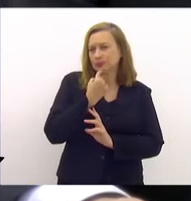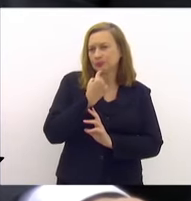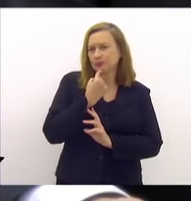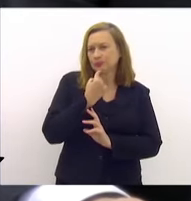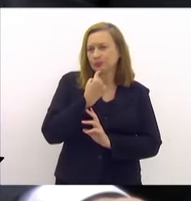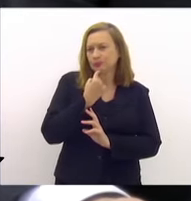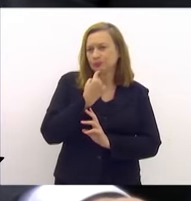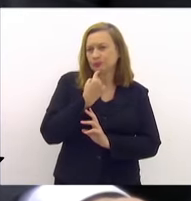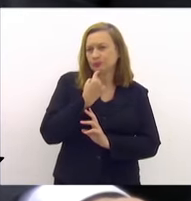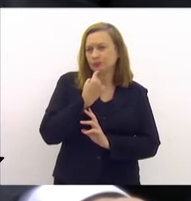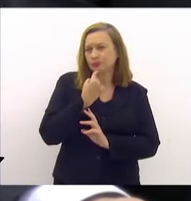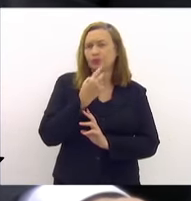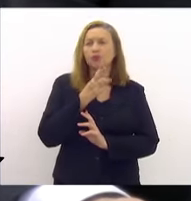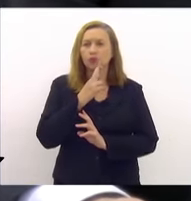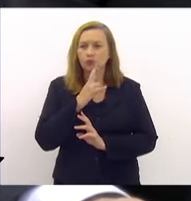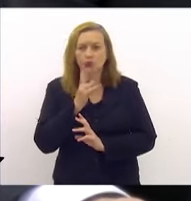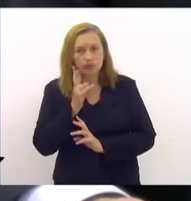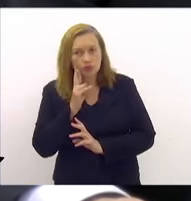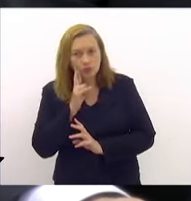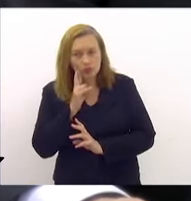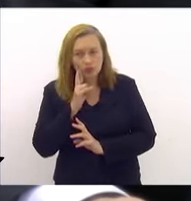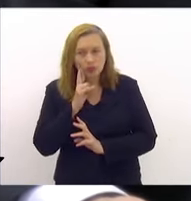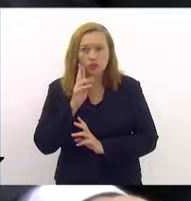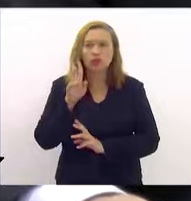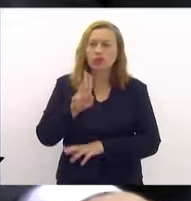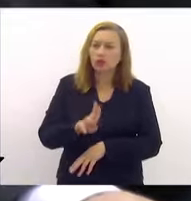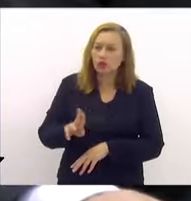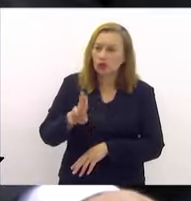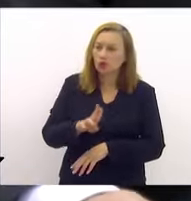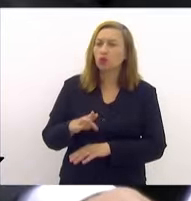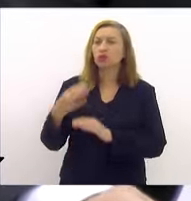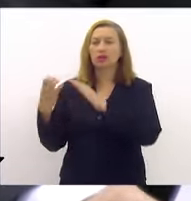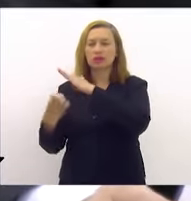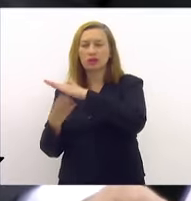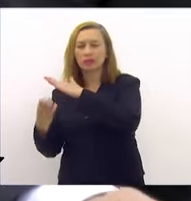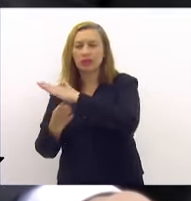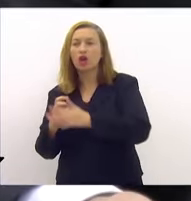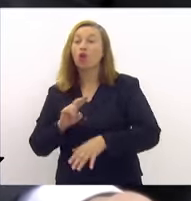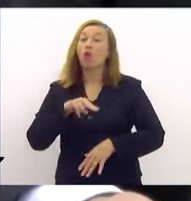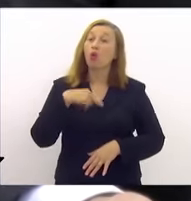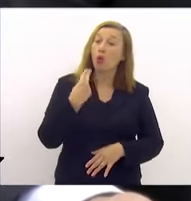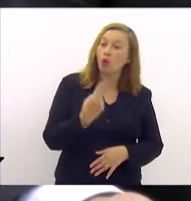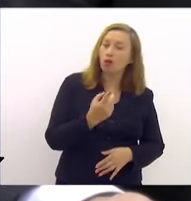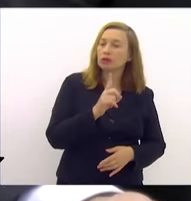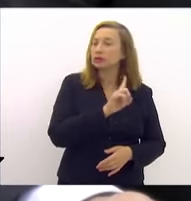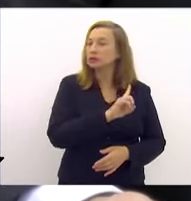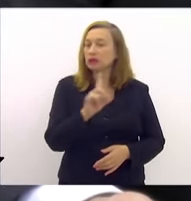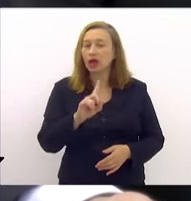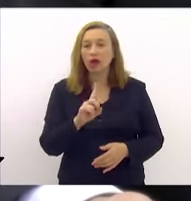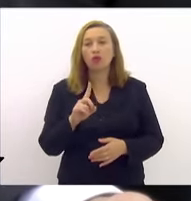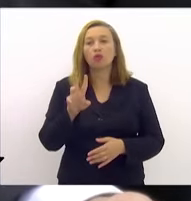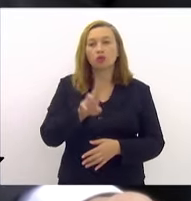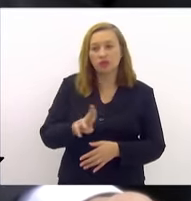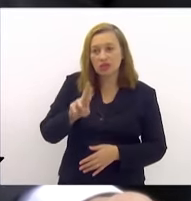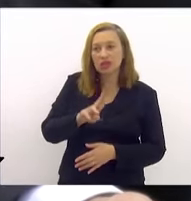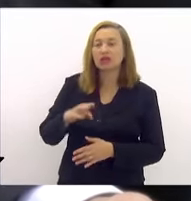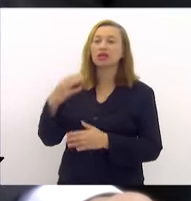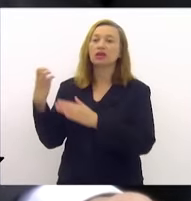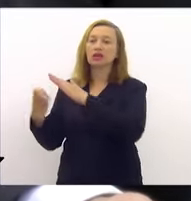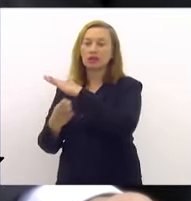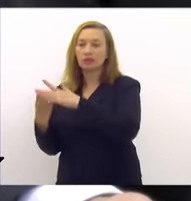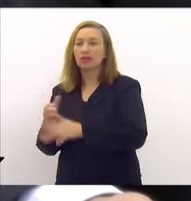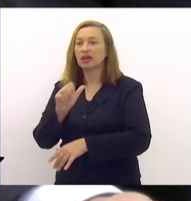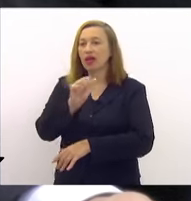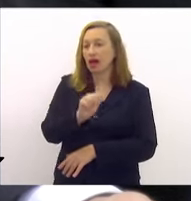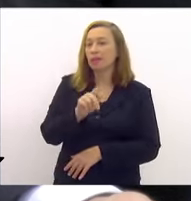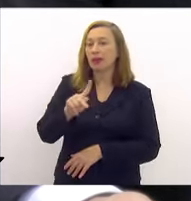de que né, os restaurantes que fazem uso dessas empresas ou que, mesmo não fazendo uso dessas empresas de